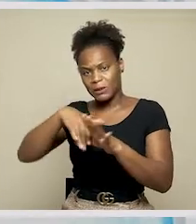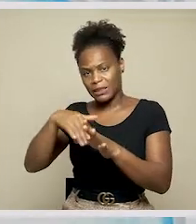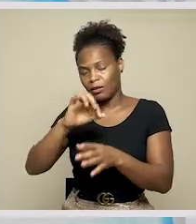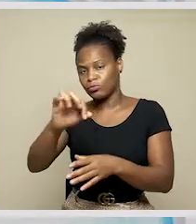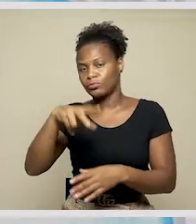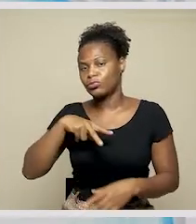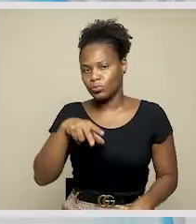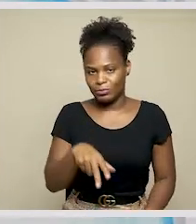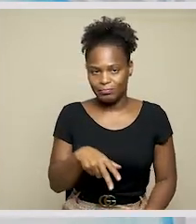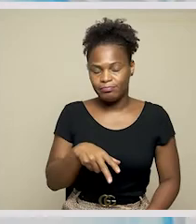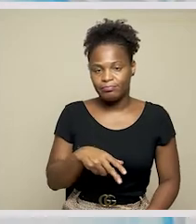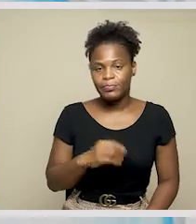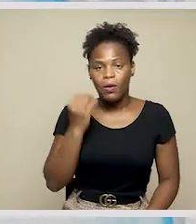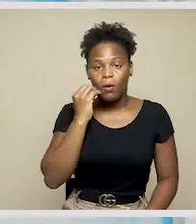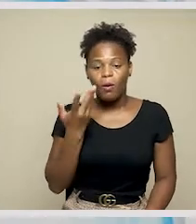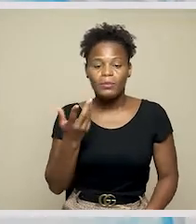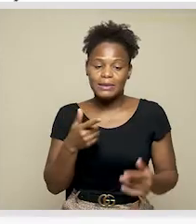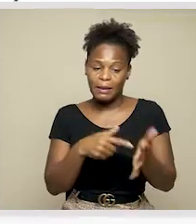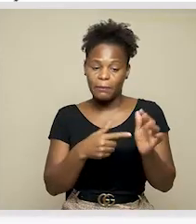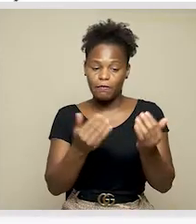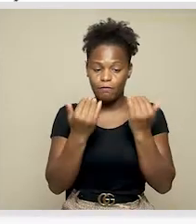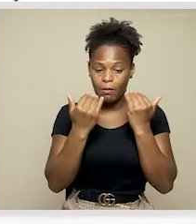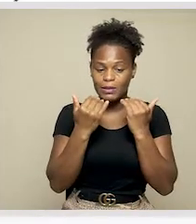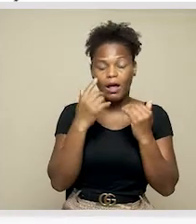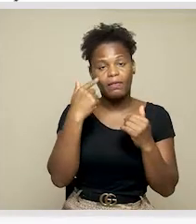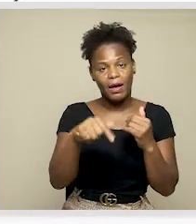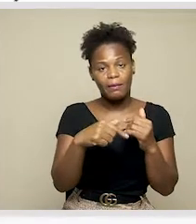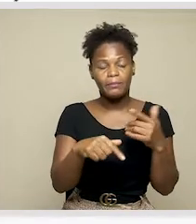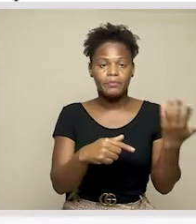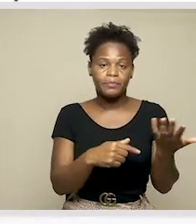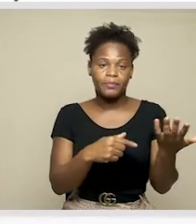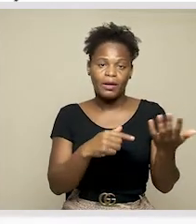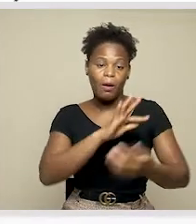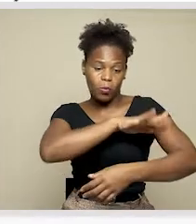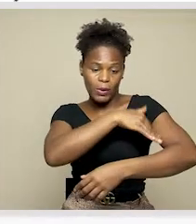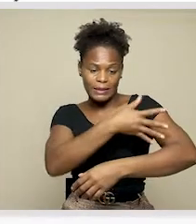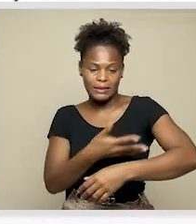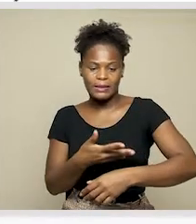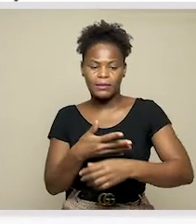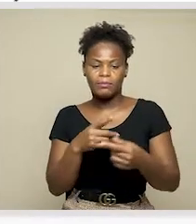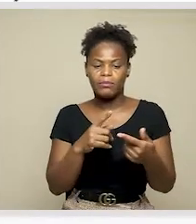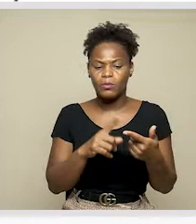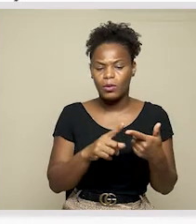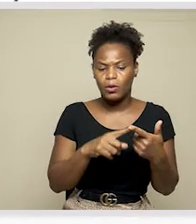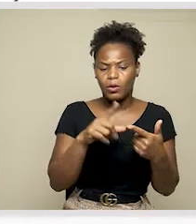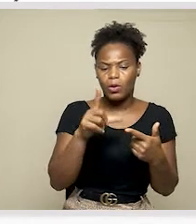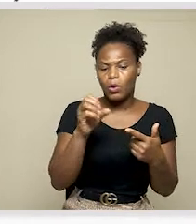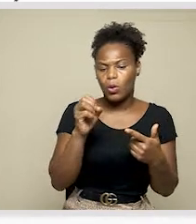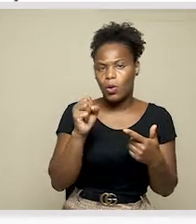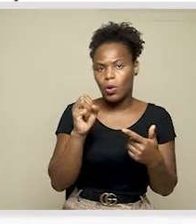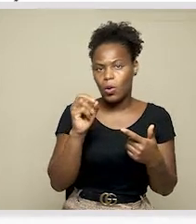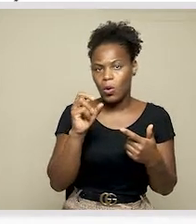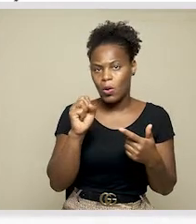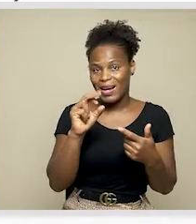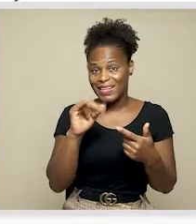portuguesas. Como nota, nós temos ali poesia, logogrifos e